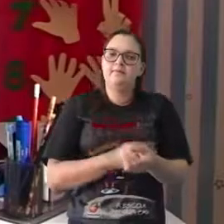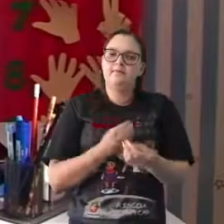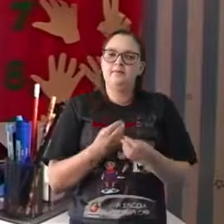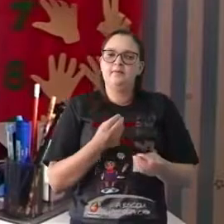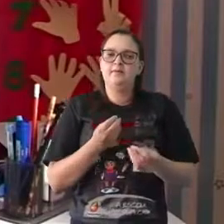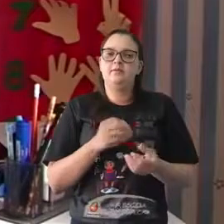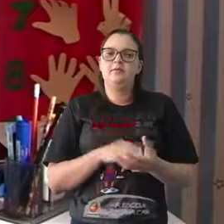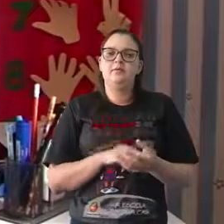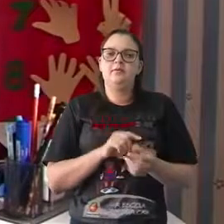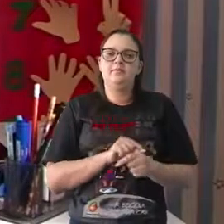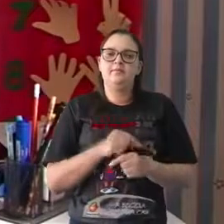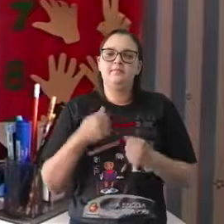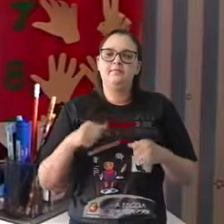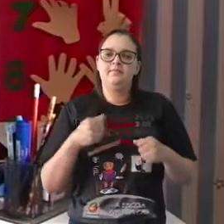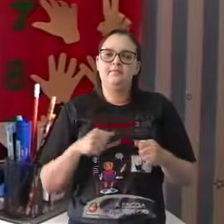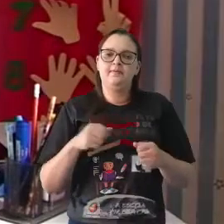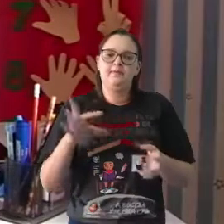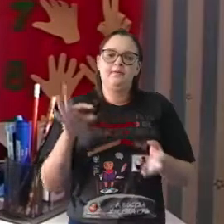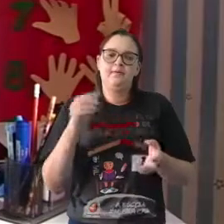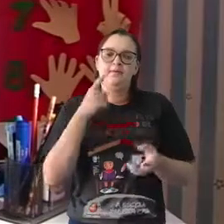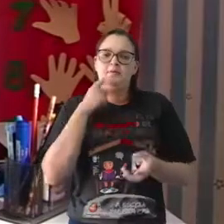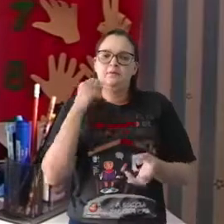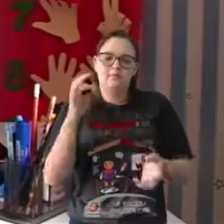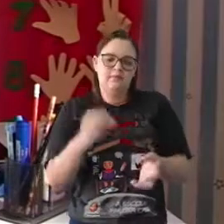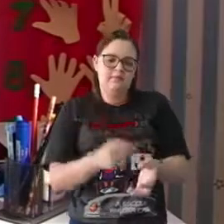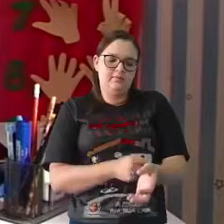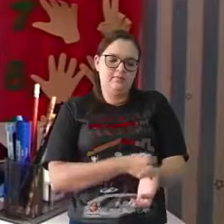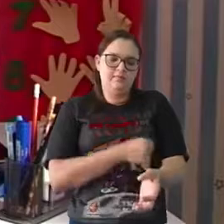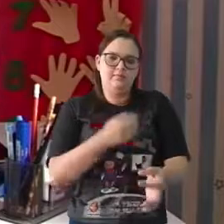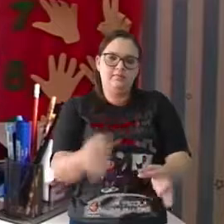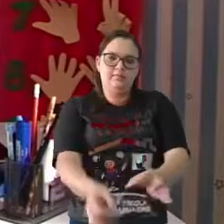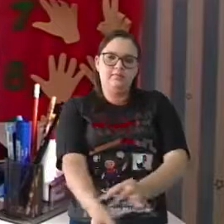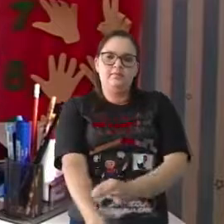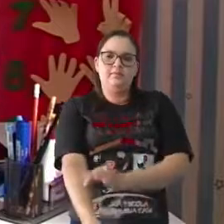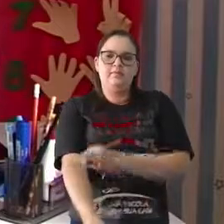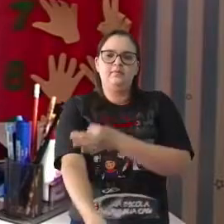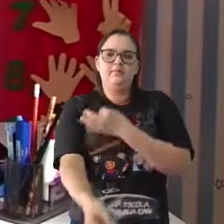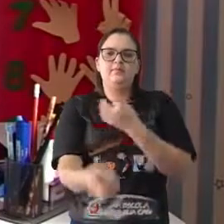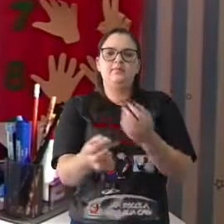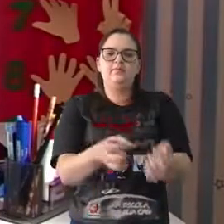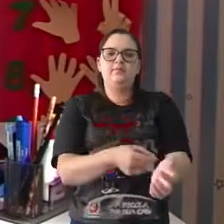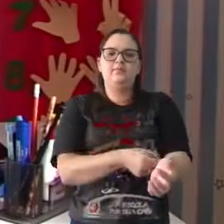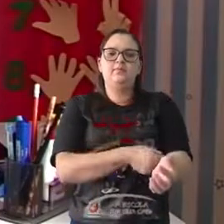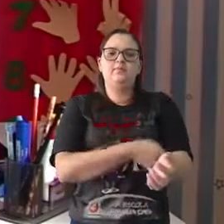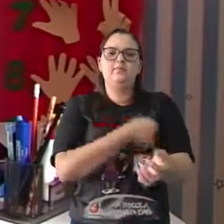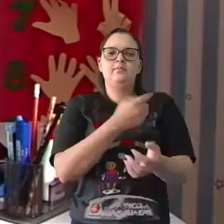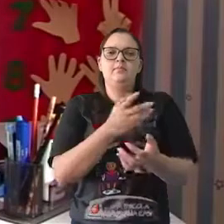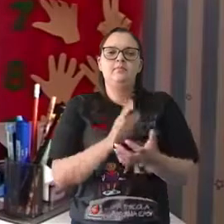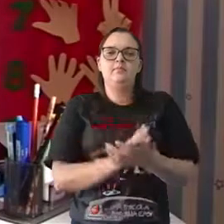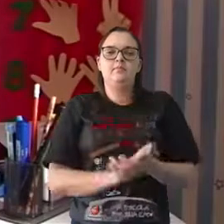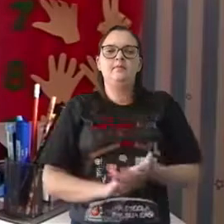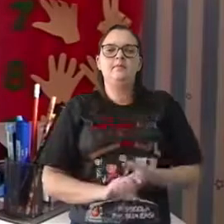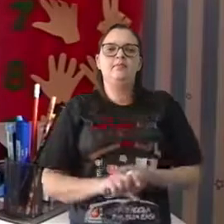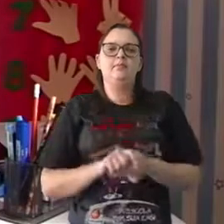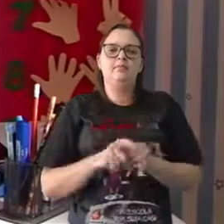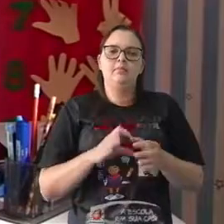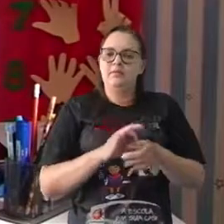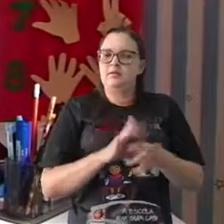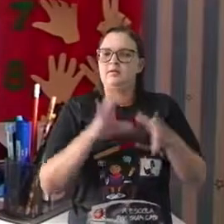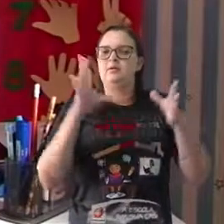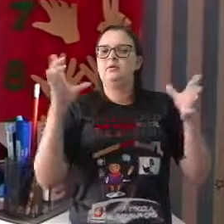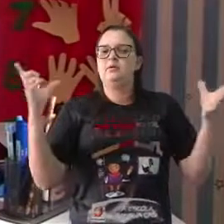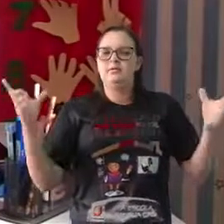precisam ser levados pelo sangue até essas células-alvo, tá? Então, glândulas exócrinas liberam